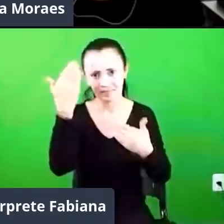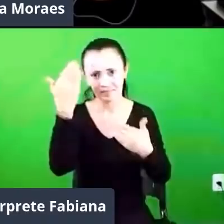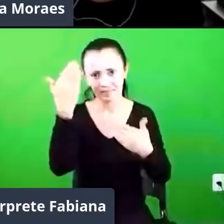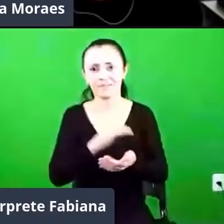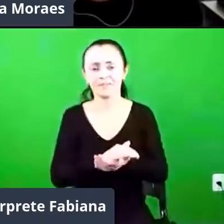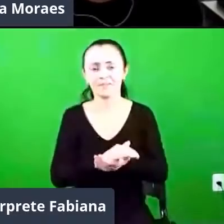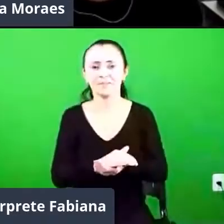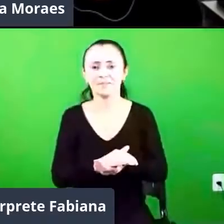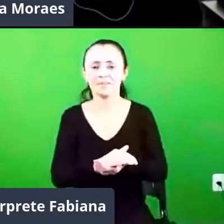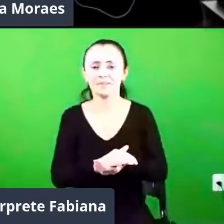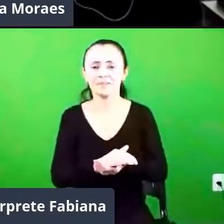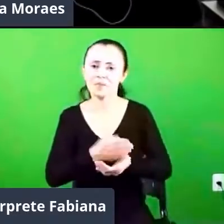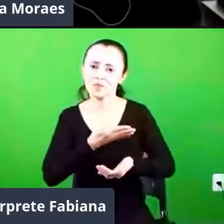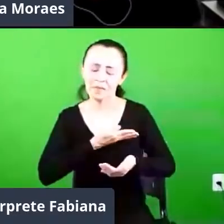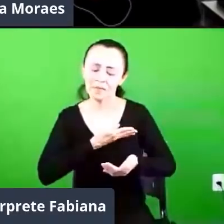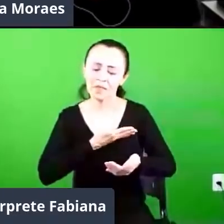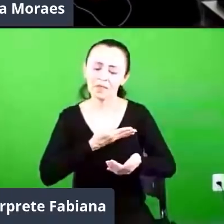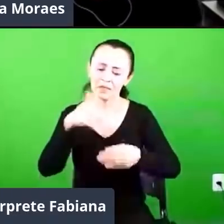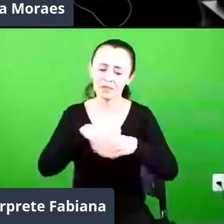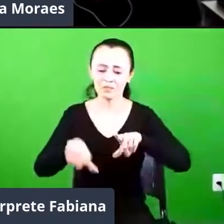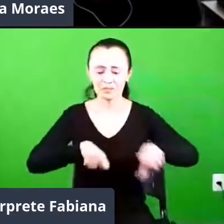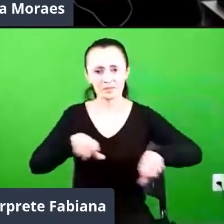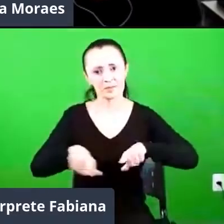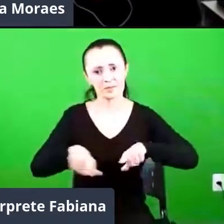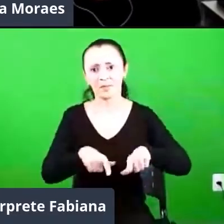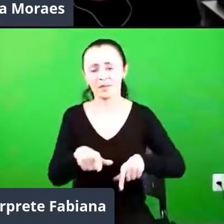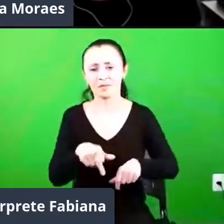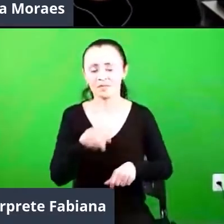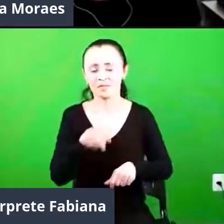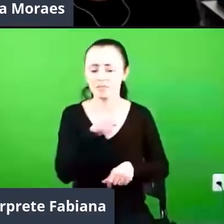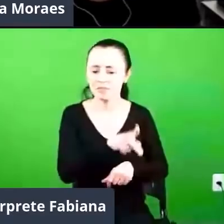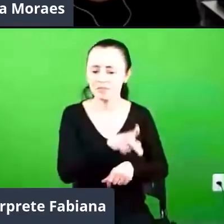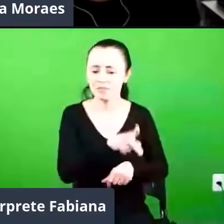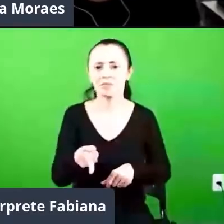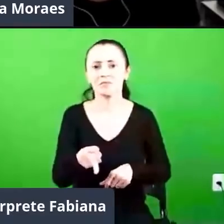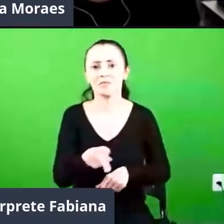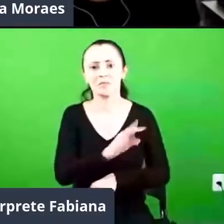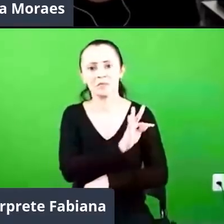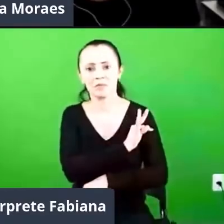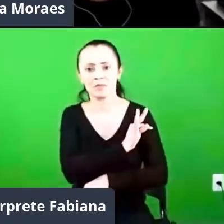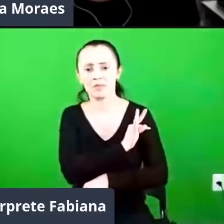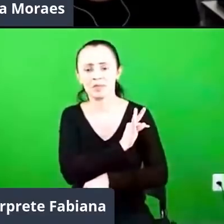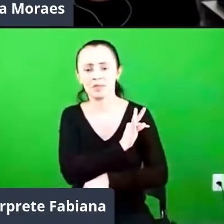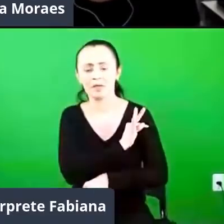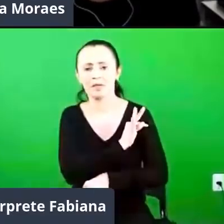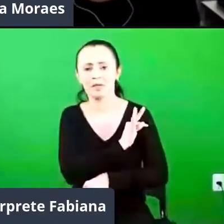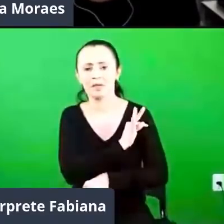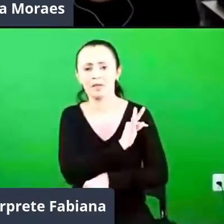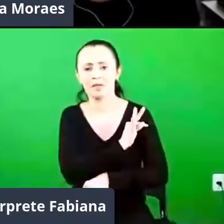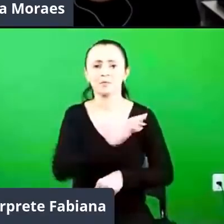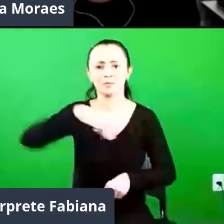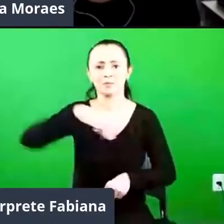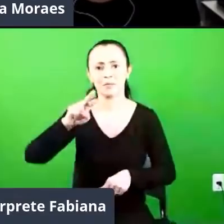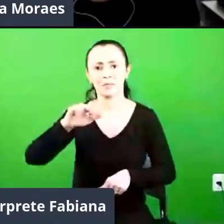meus amigos de trabalho, meus amigos professores, os técnicos, a professora Letéia Batistella, que está nos